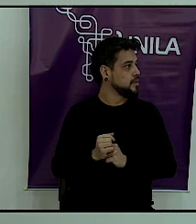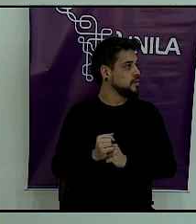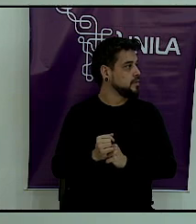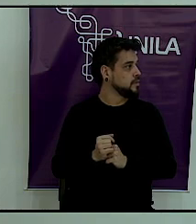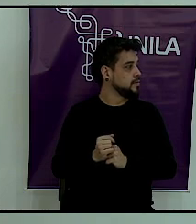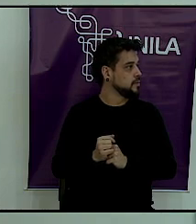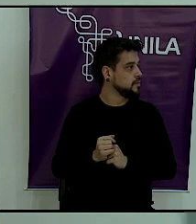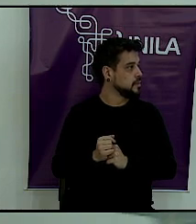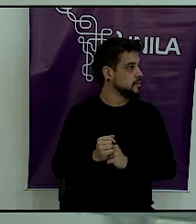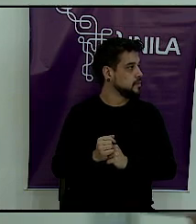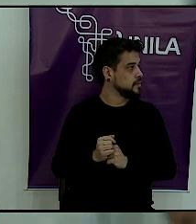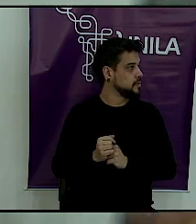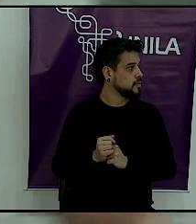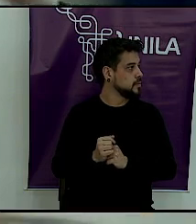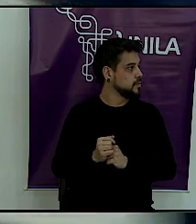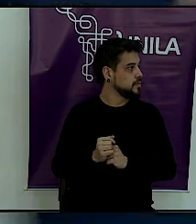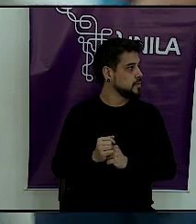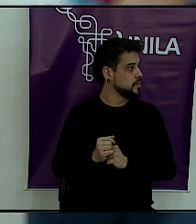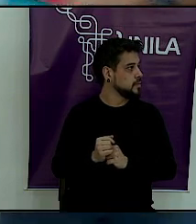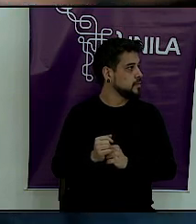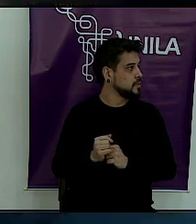Ó, tem até...